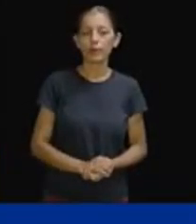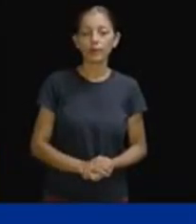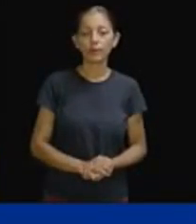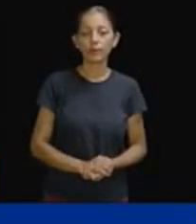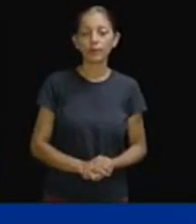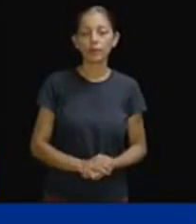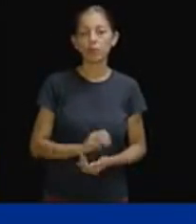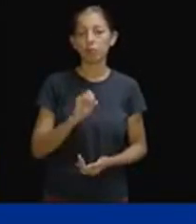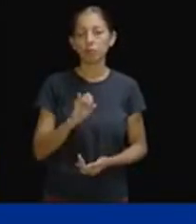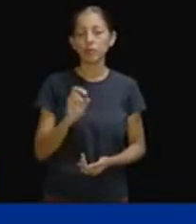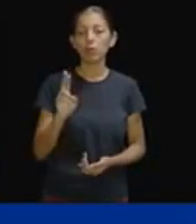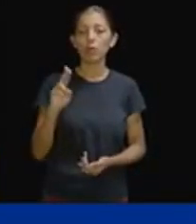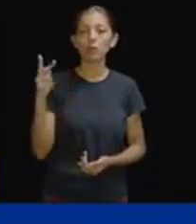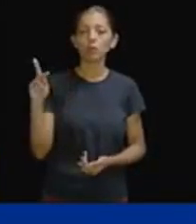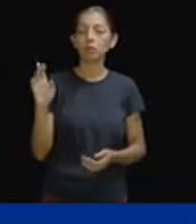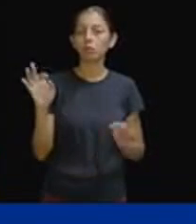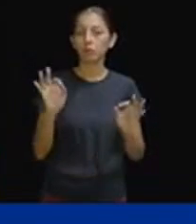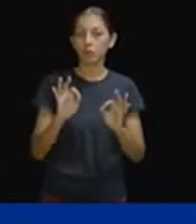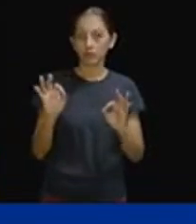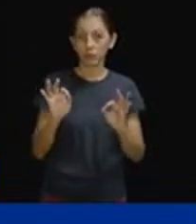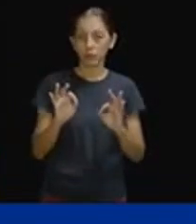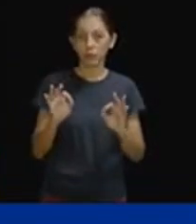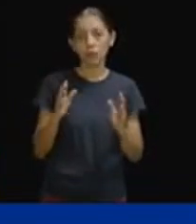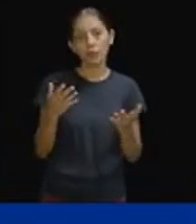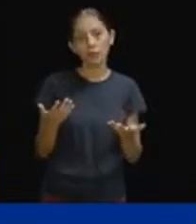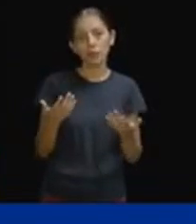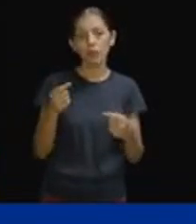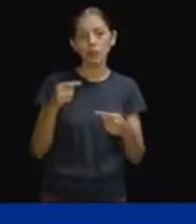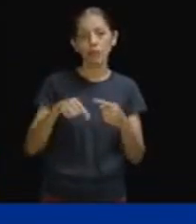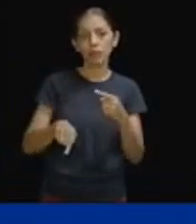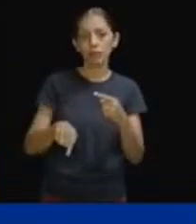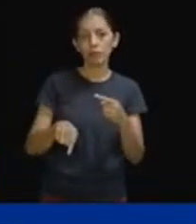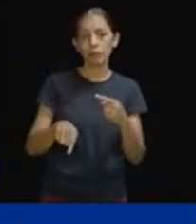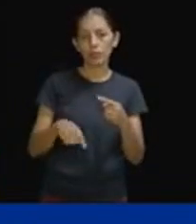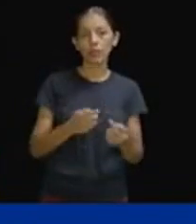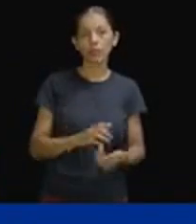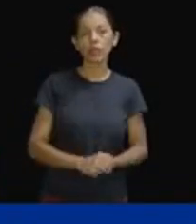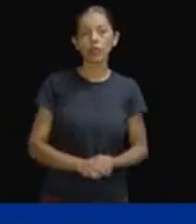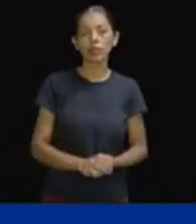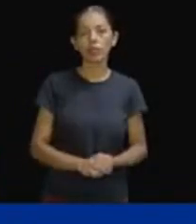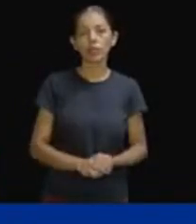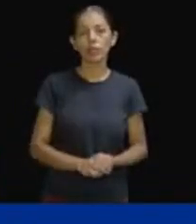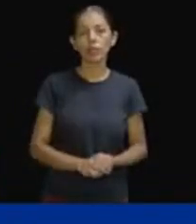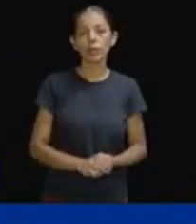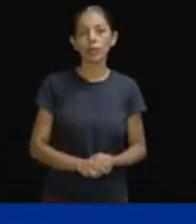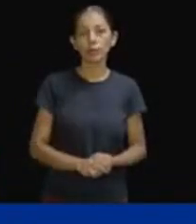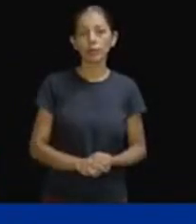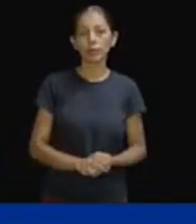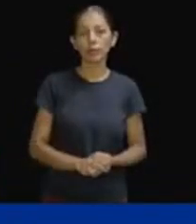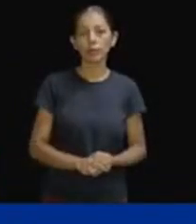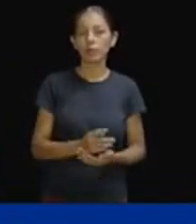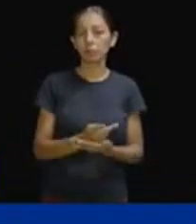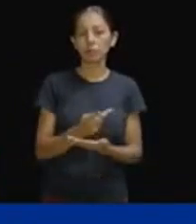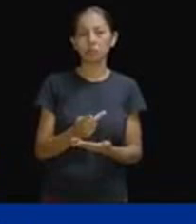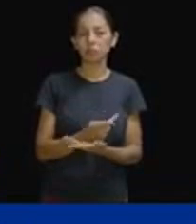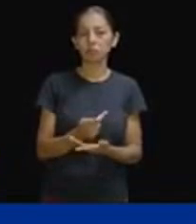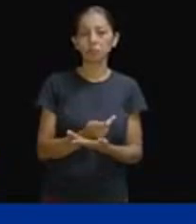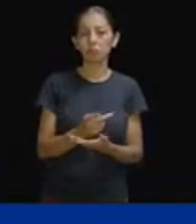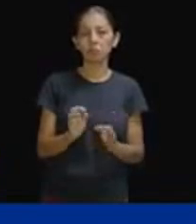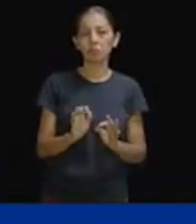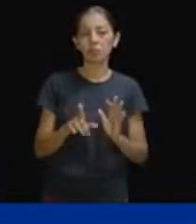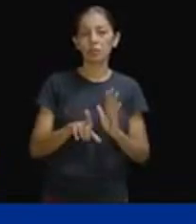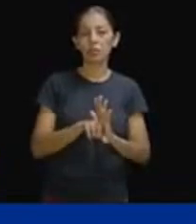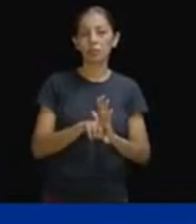não há o nome, não há a presença do nome, não existe prejuízo também, não existe transgressão à regra do que